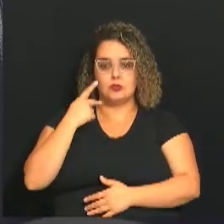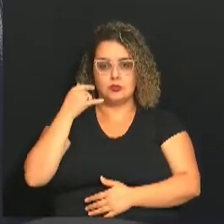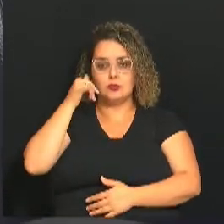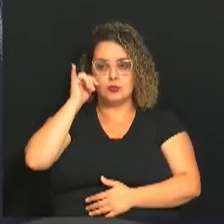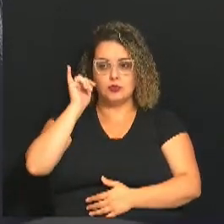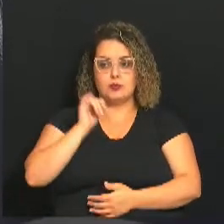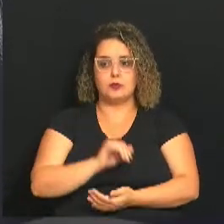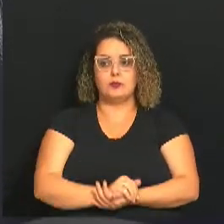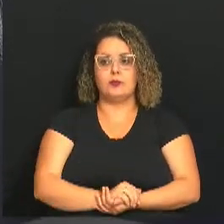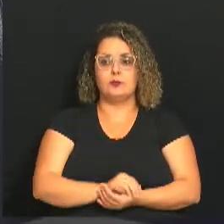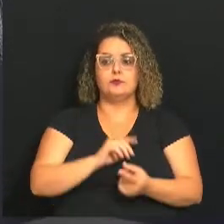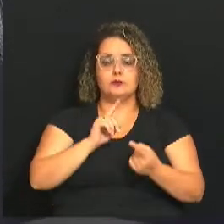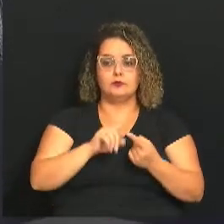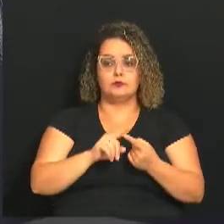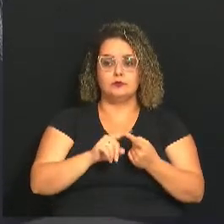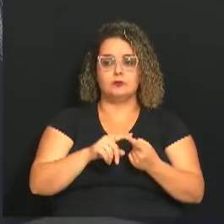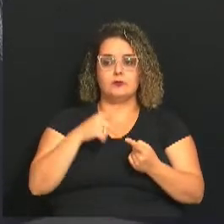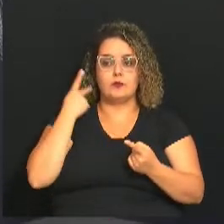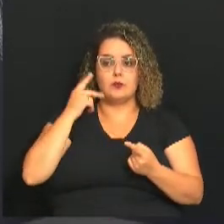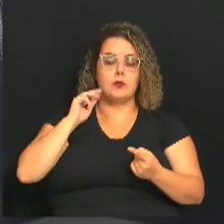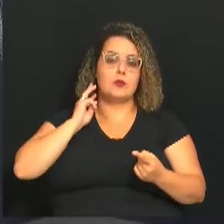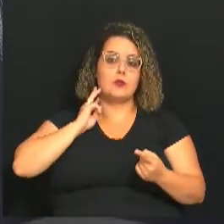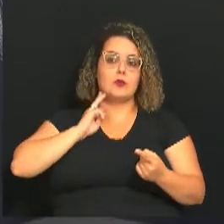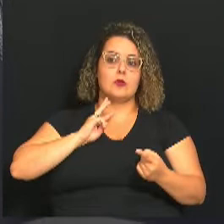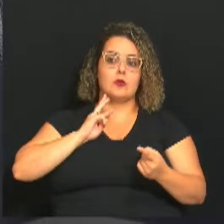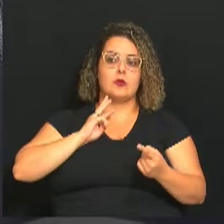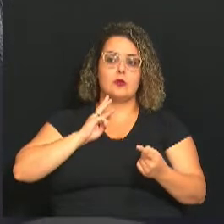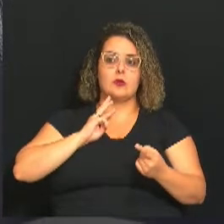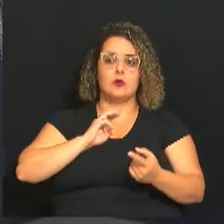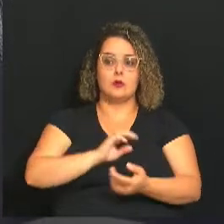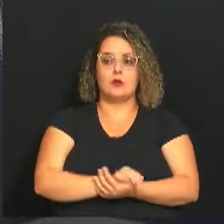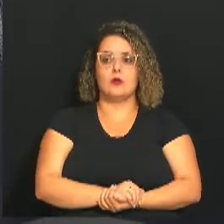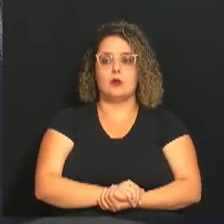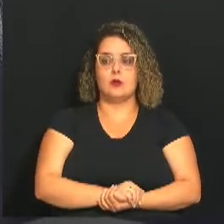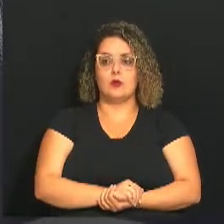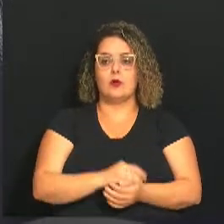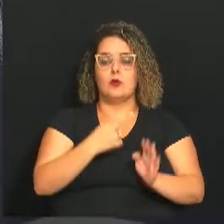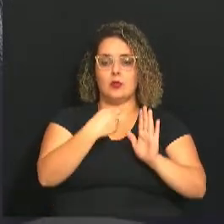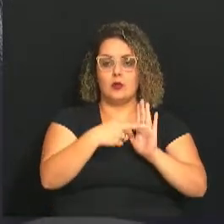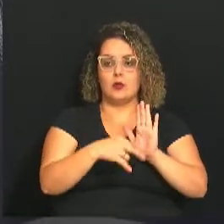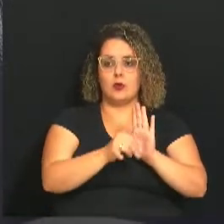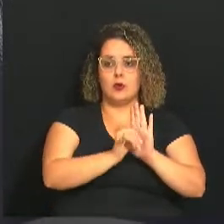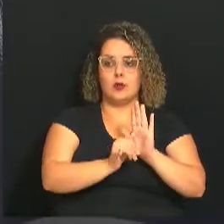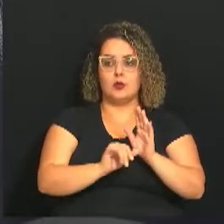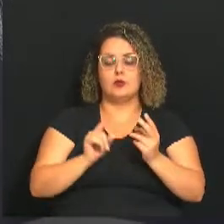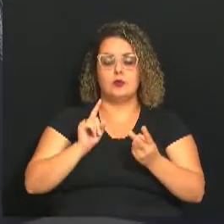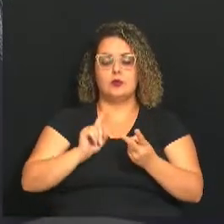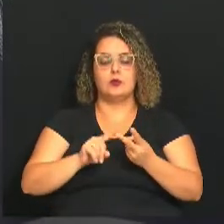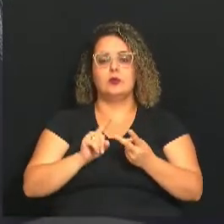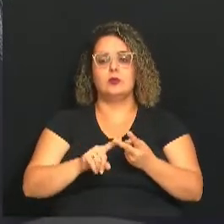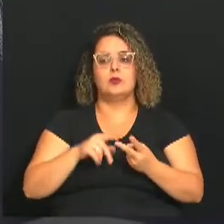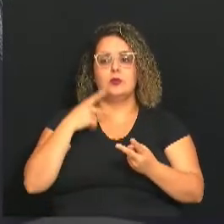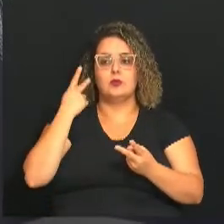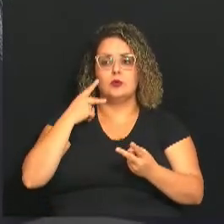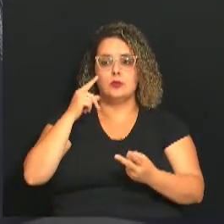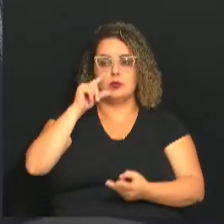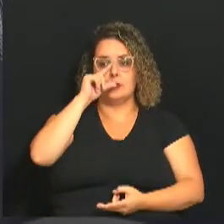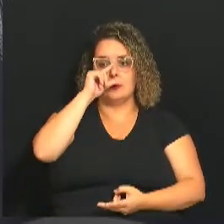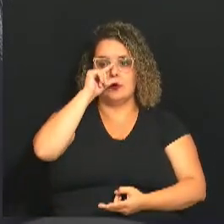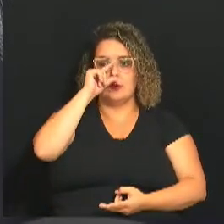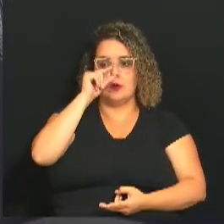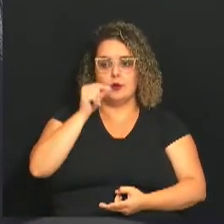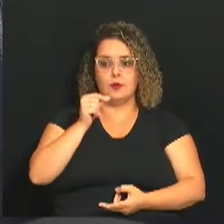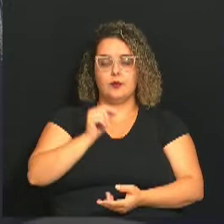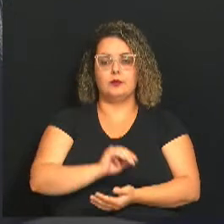pelo vereador Cecílio Santos, que é o relator, e também pelo vereador Arnaldo